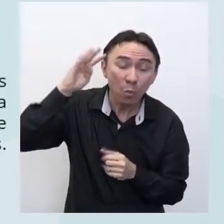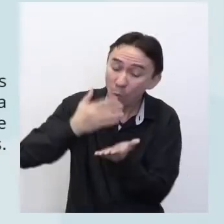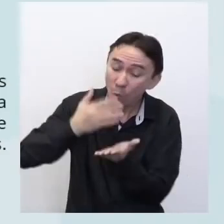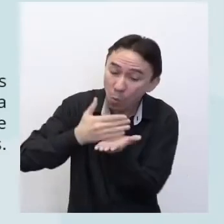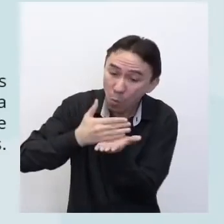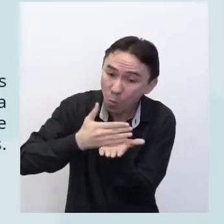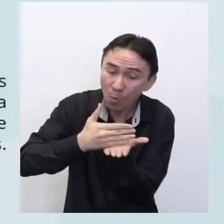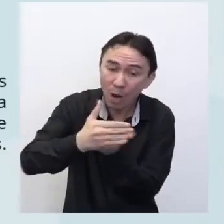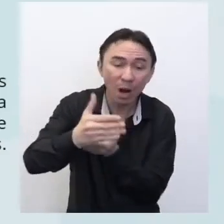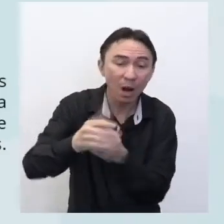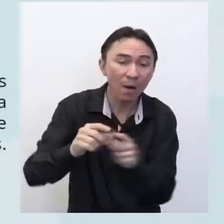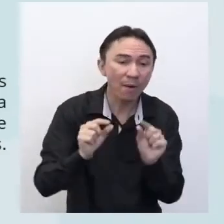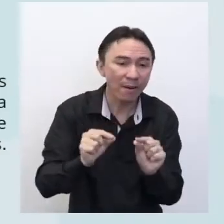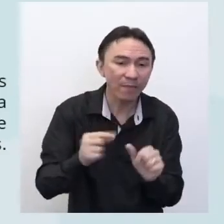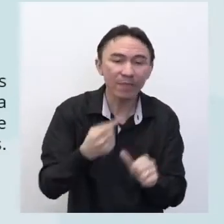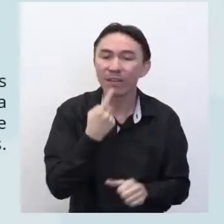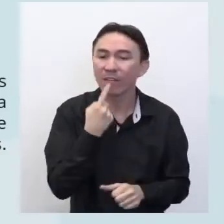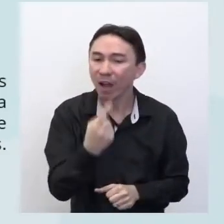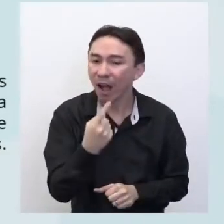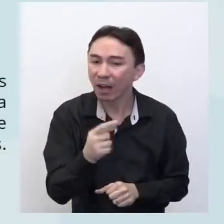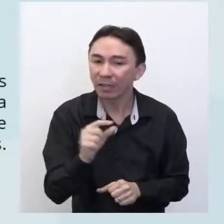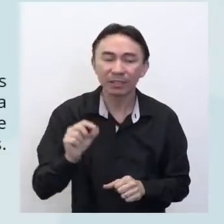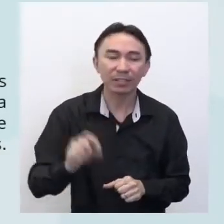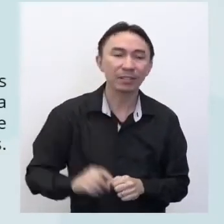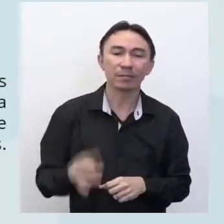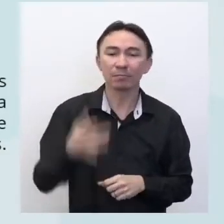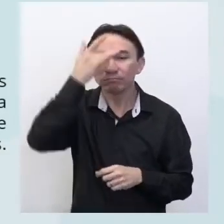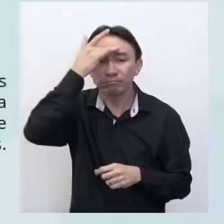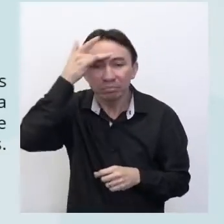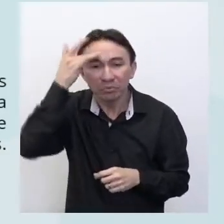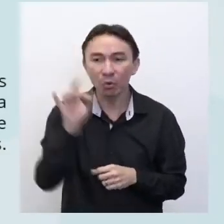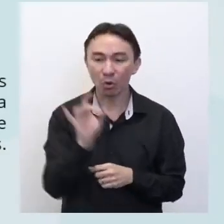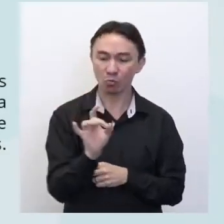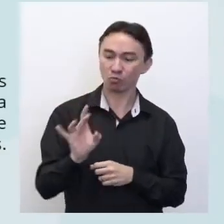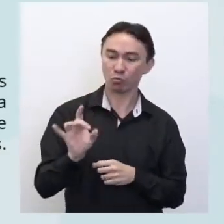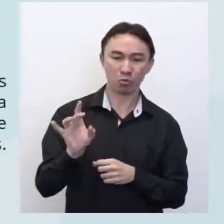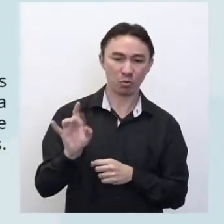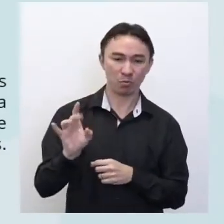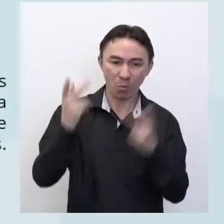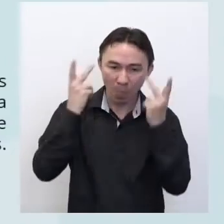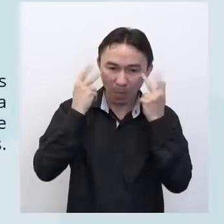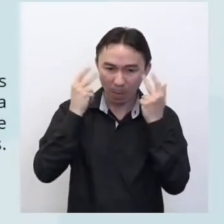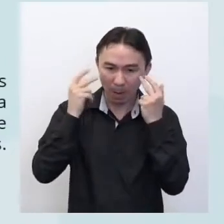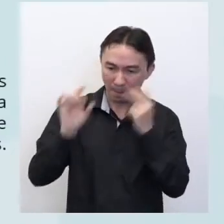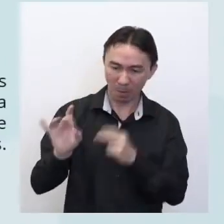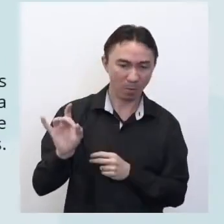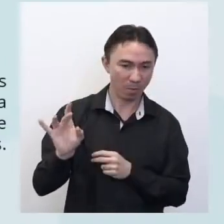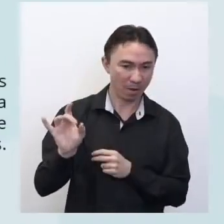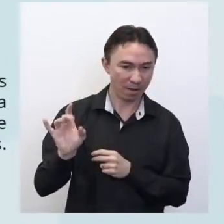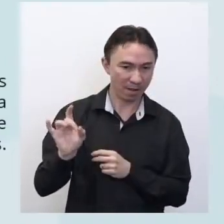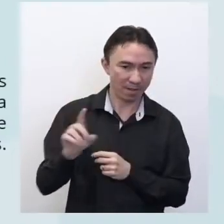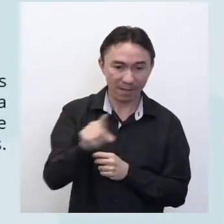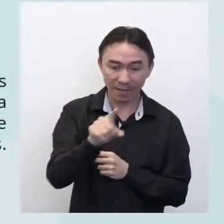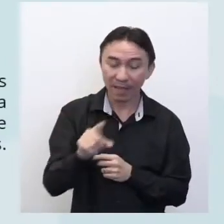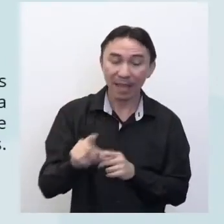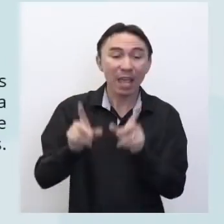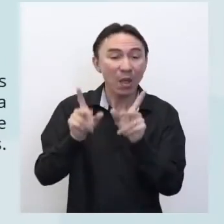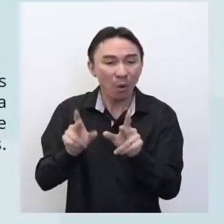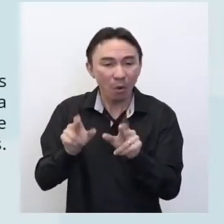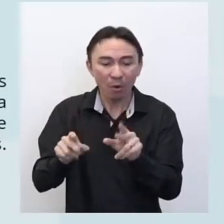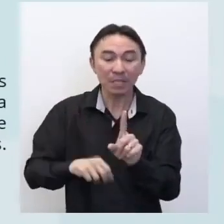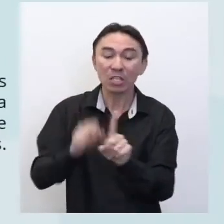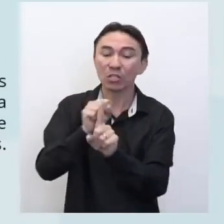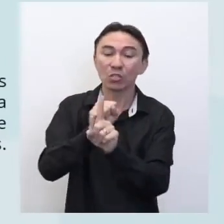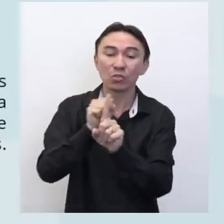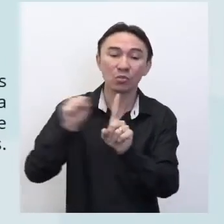dizer que as características naturais dos indivíduos determinam a posição que elas vão ocupar na sociedade.